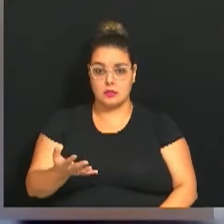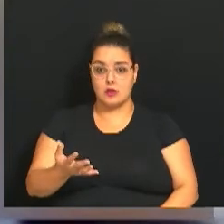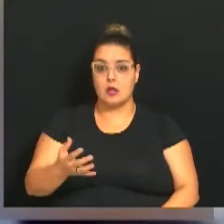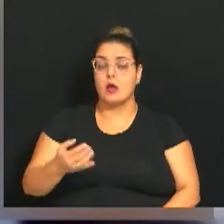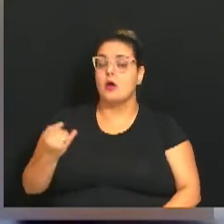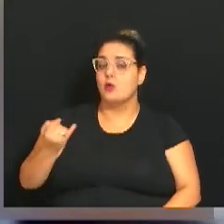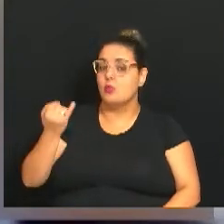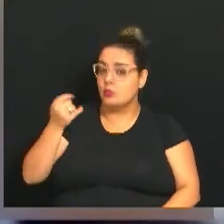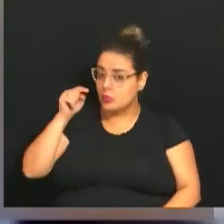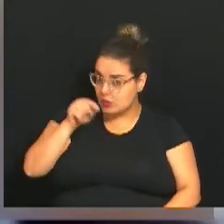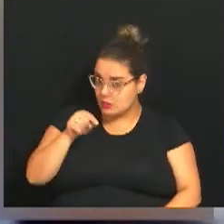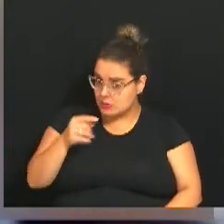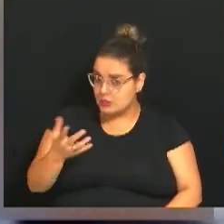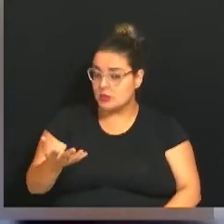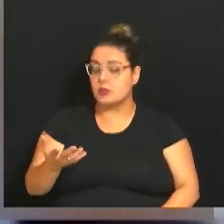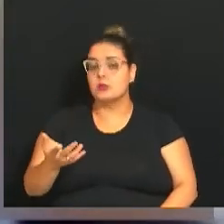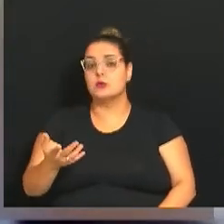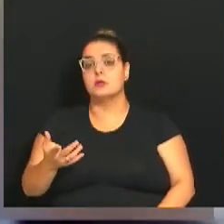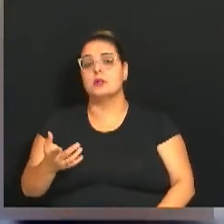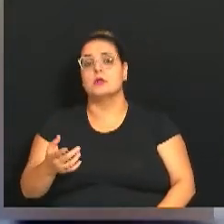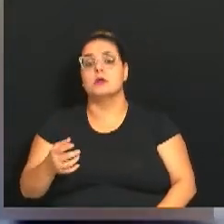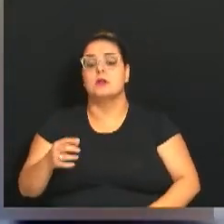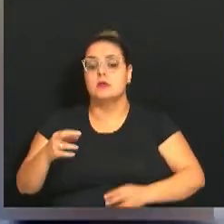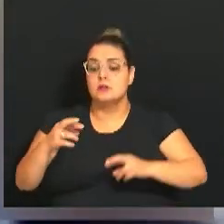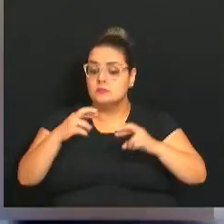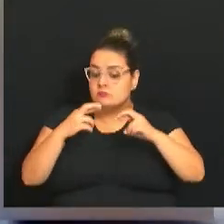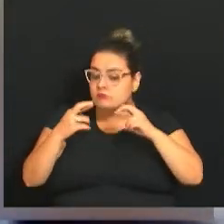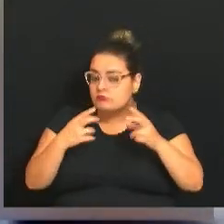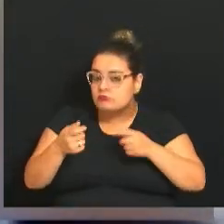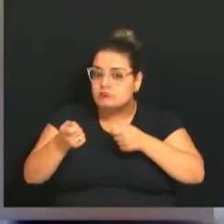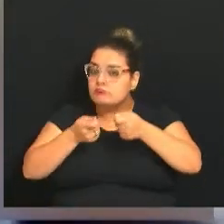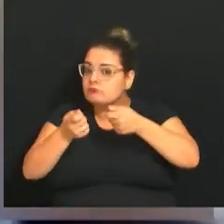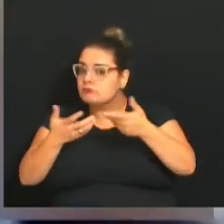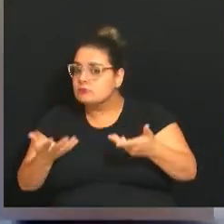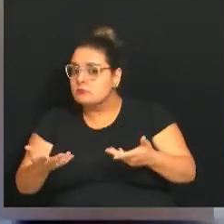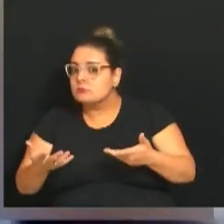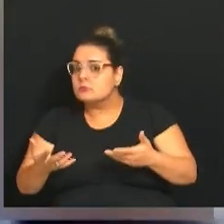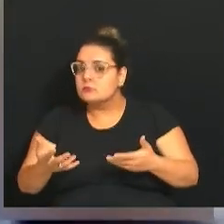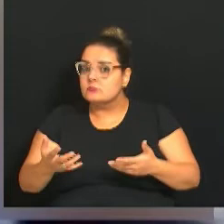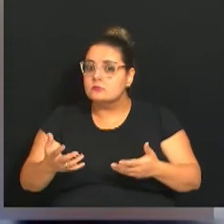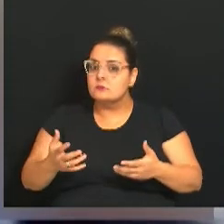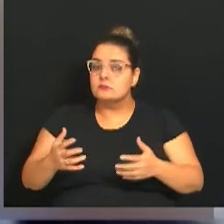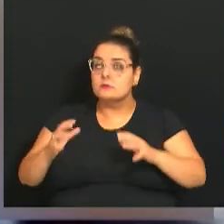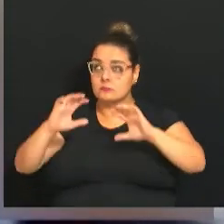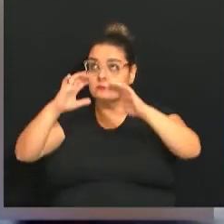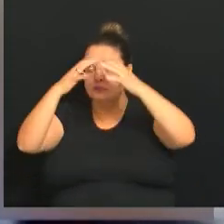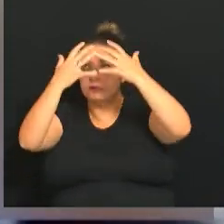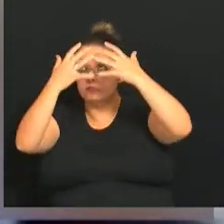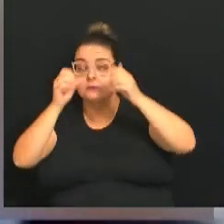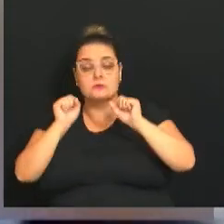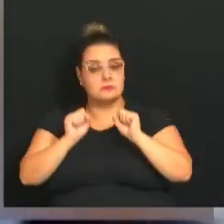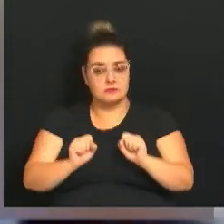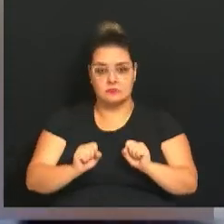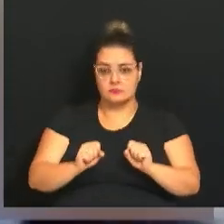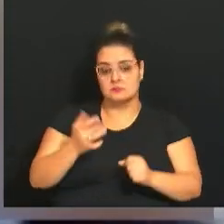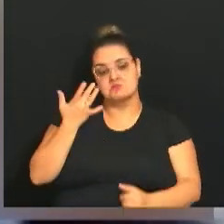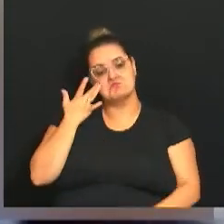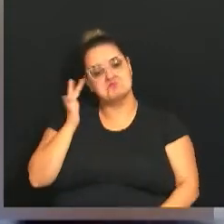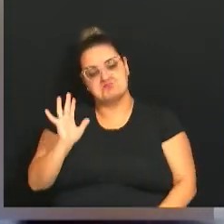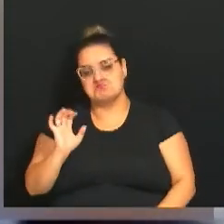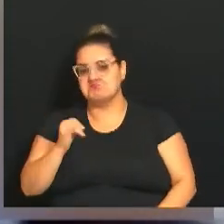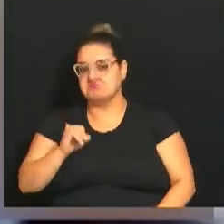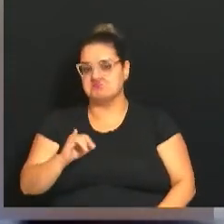Eu acho que esse tipo de monitoramento, essas estações, elas poderiam estar sendo, não sei se já